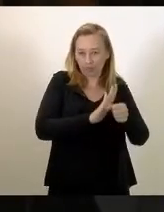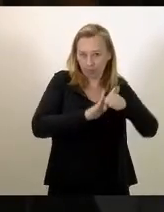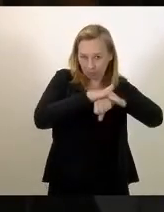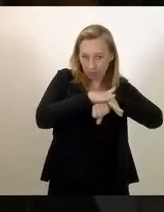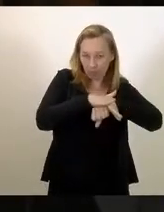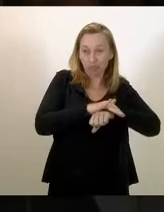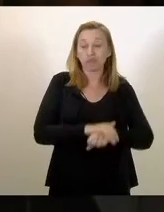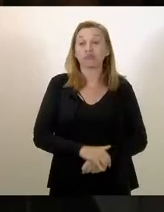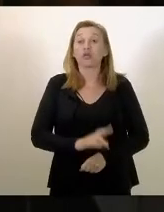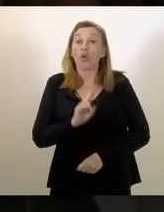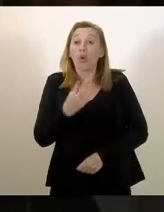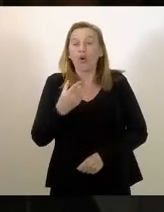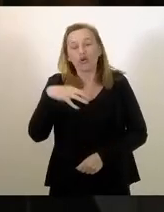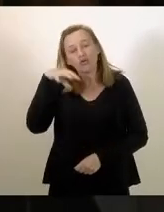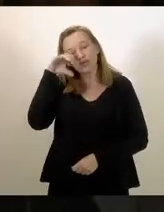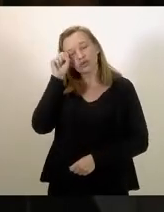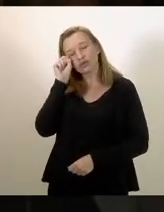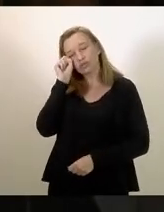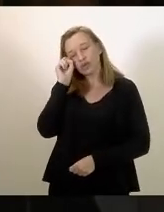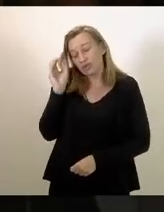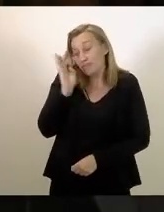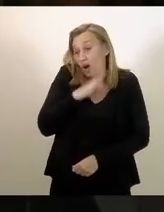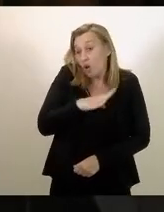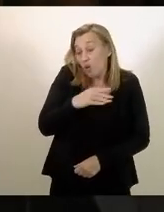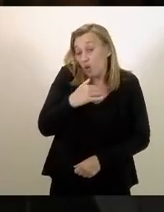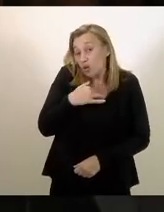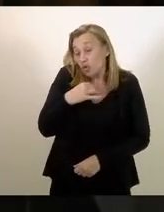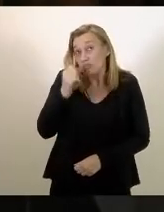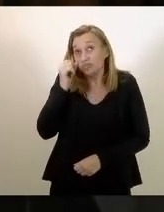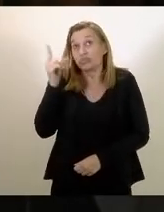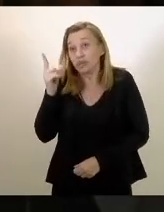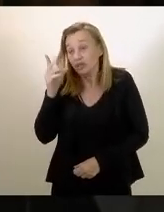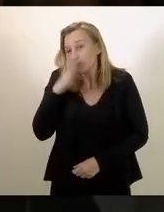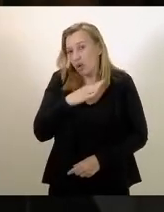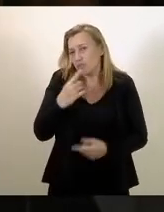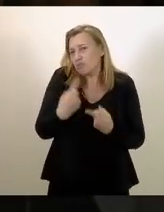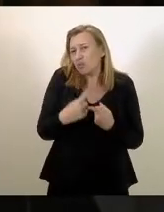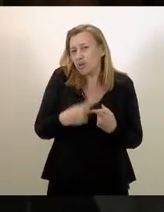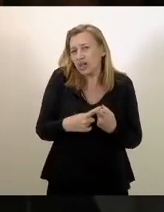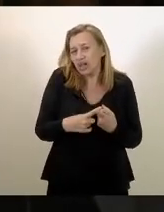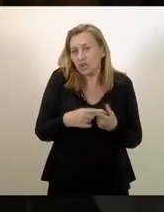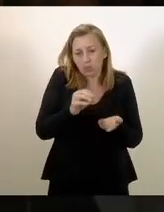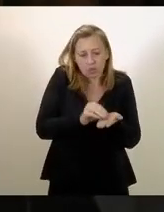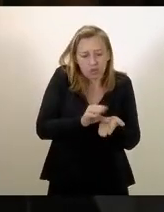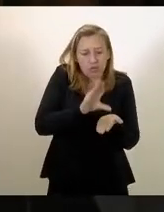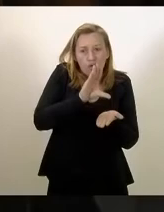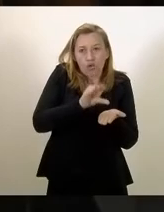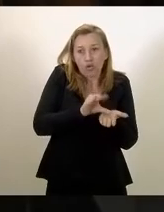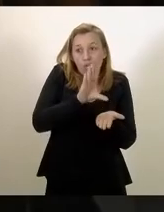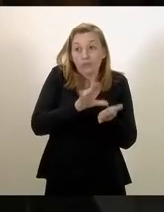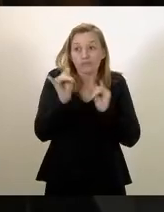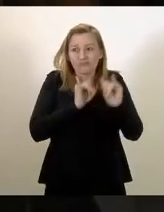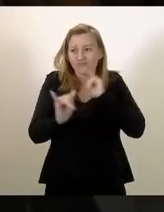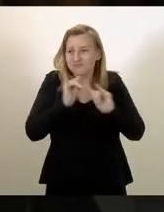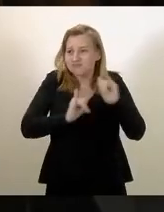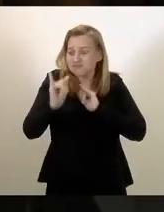ou eu vou dormir mal ou amanheço o dia mal porque o volume de notícias